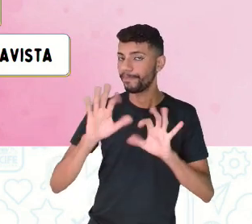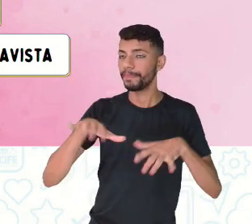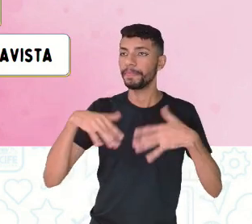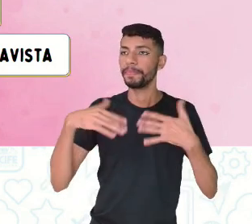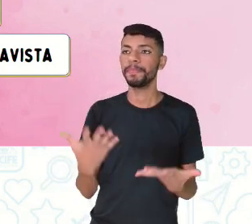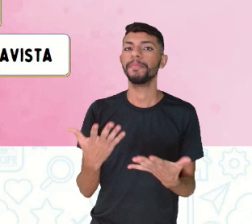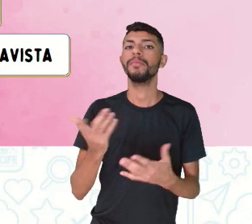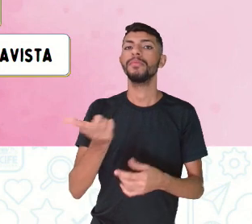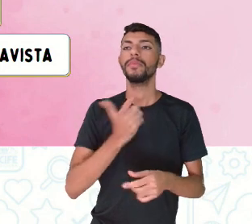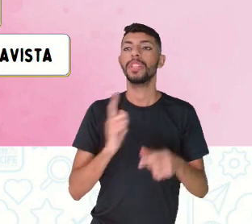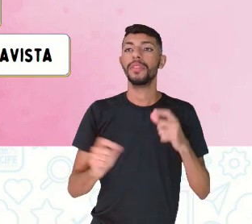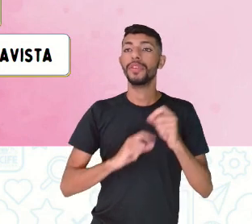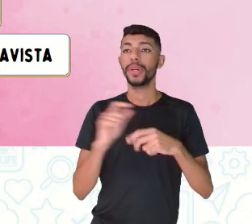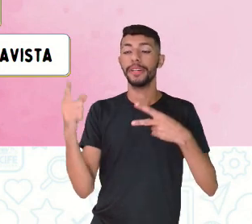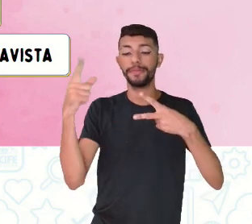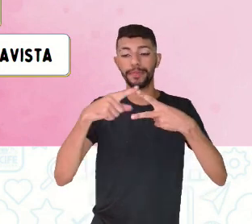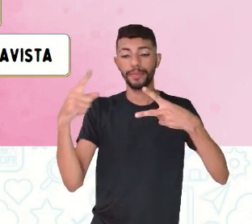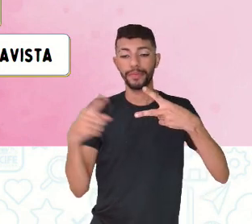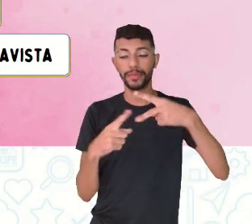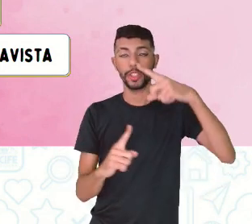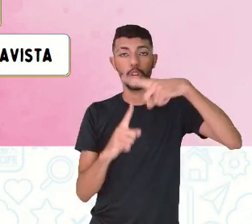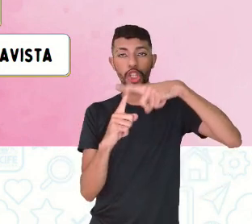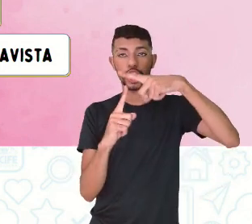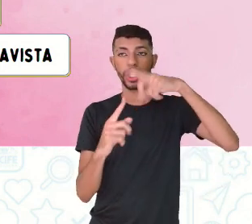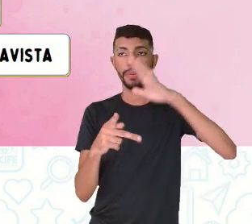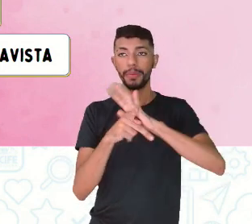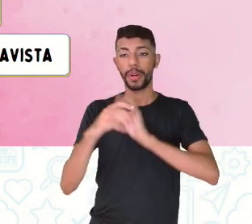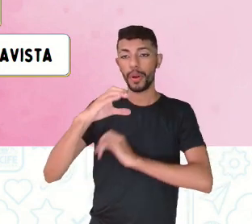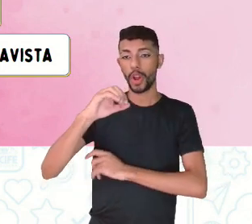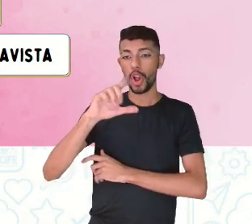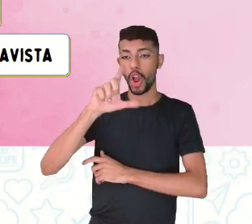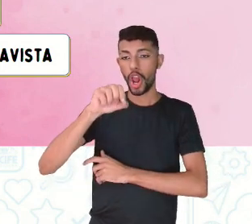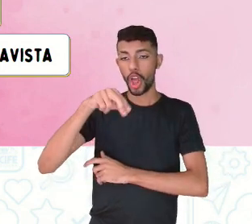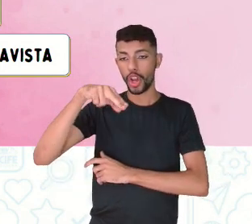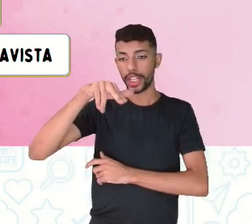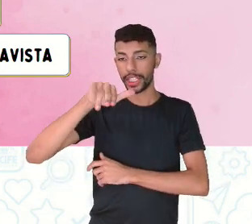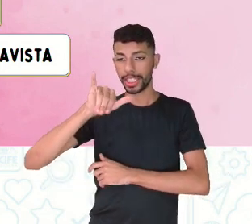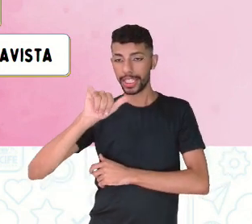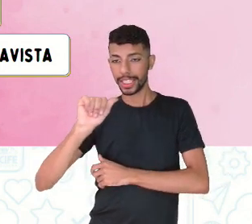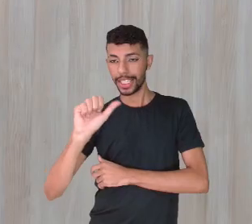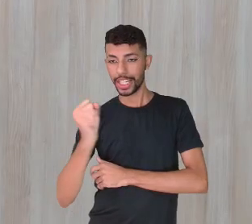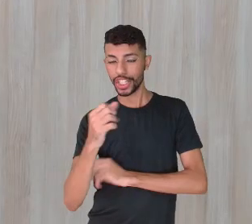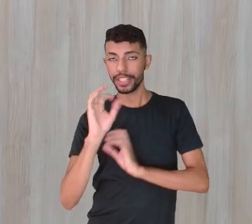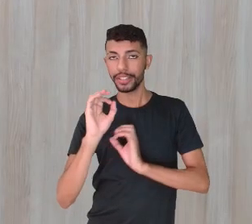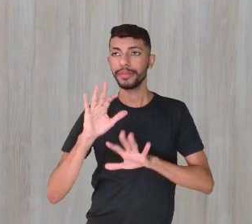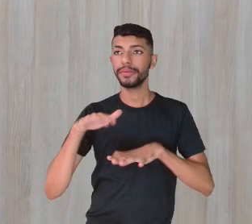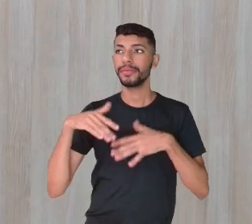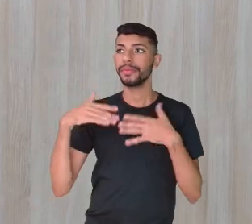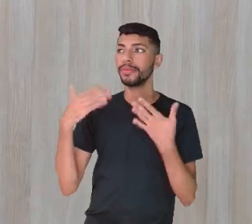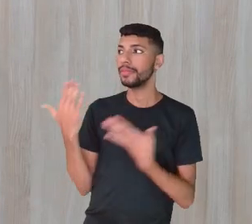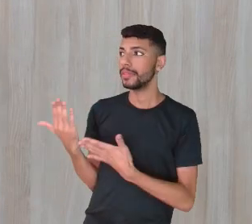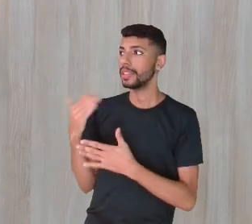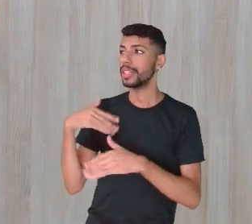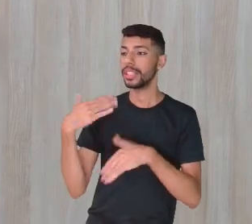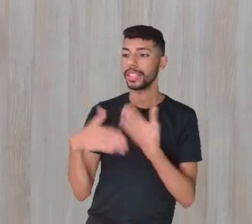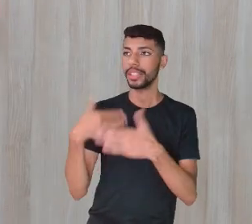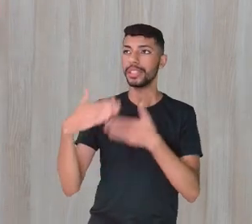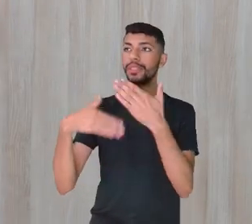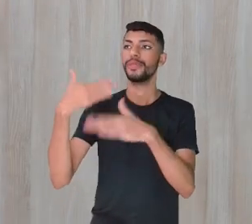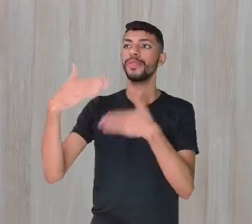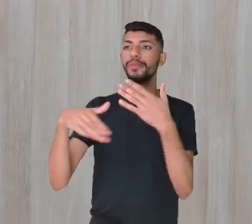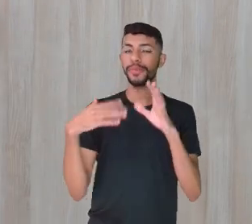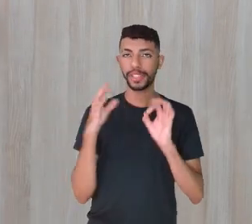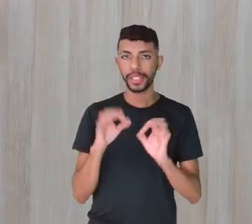houve essas duas tipos de colônia, dois tipos de desenvolvimento de